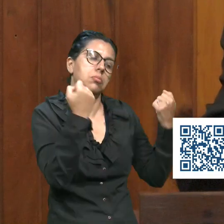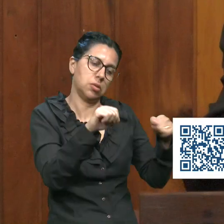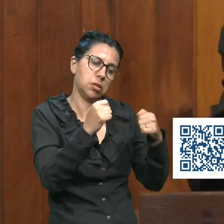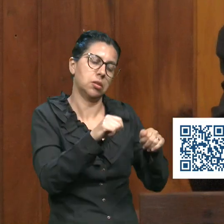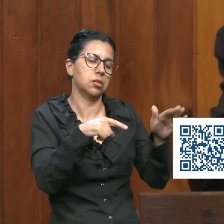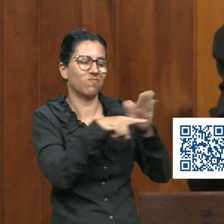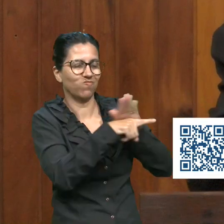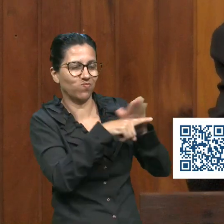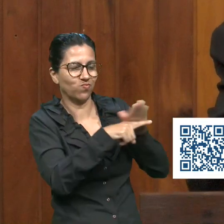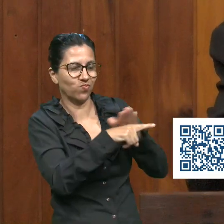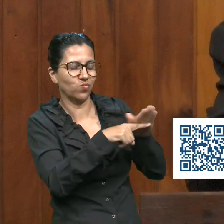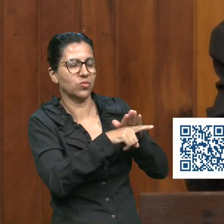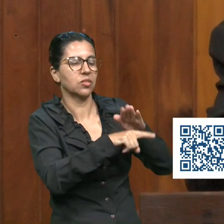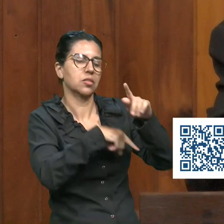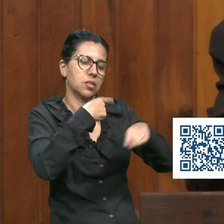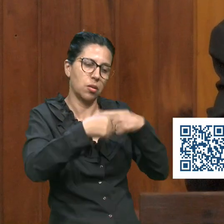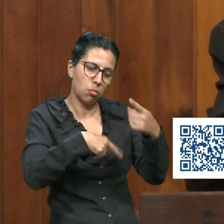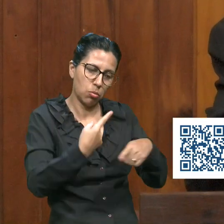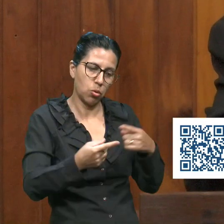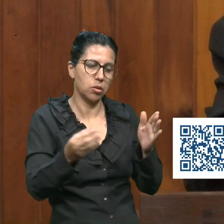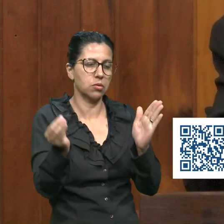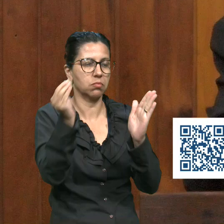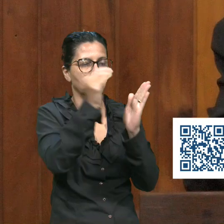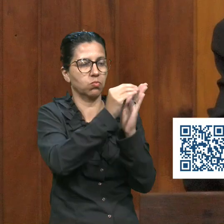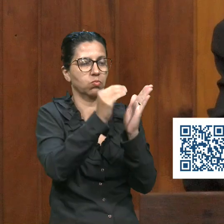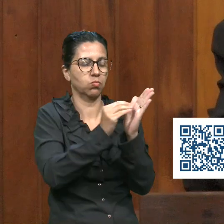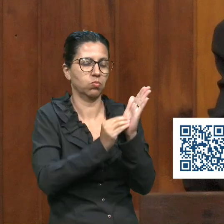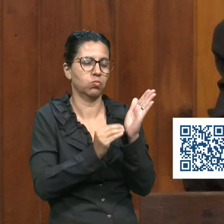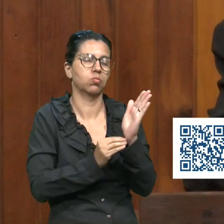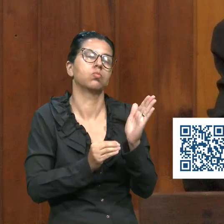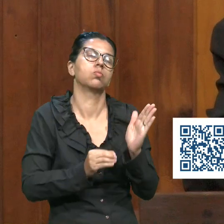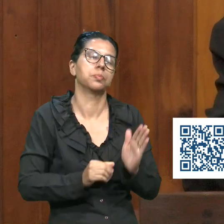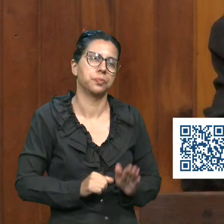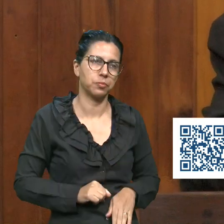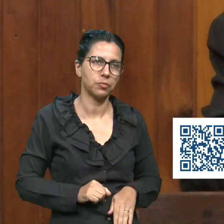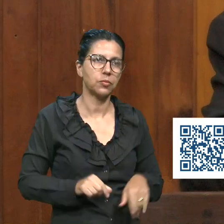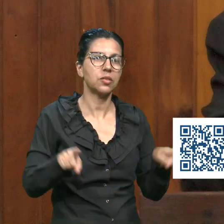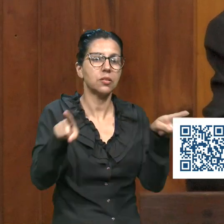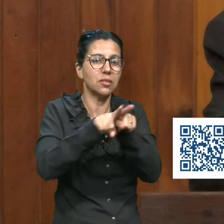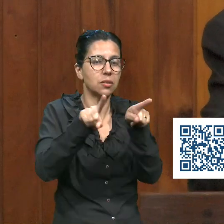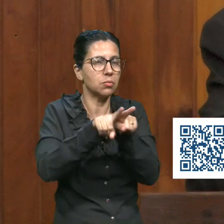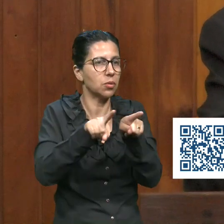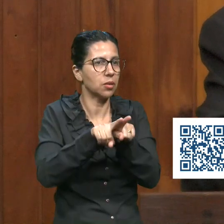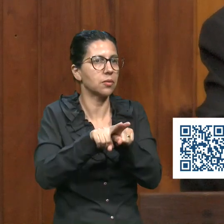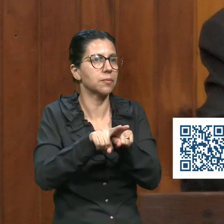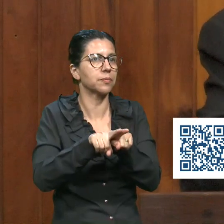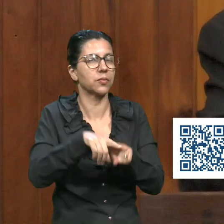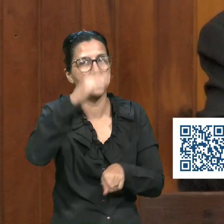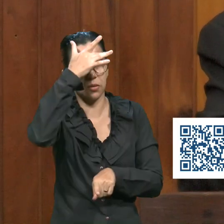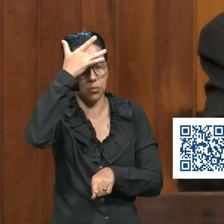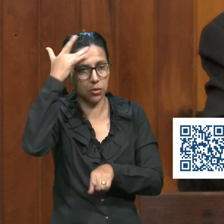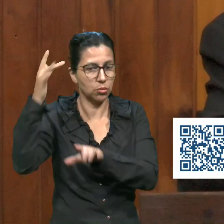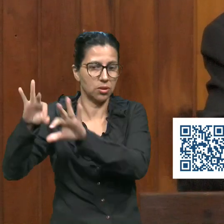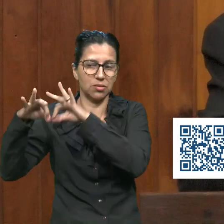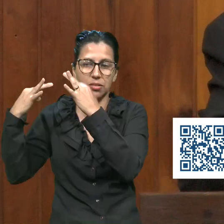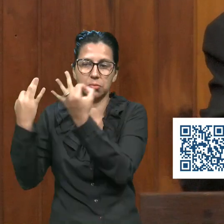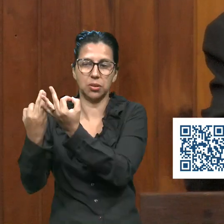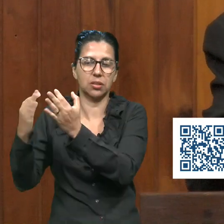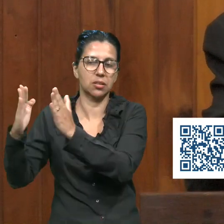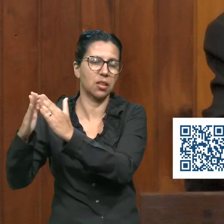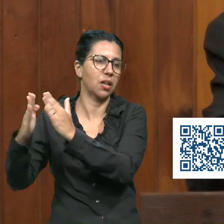ser. Esse laudo é fundamental, como é fundamental também a situação das famílias que